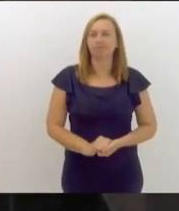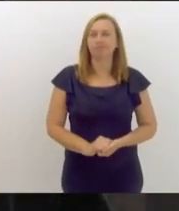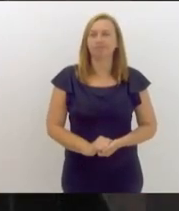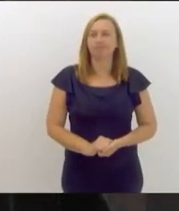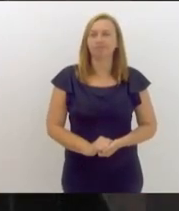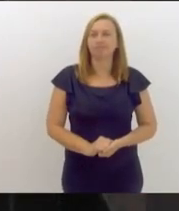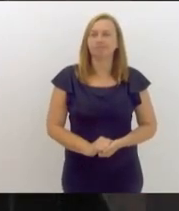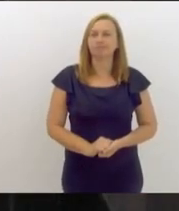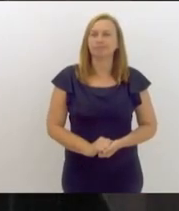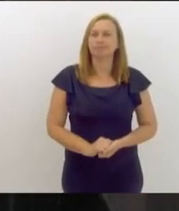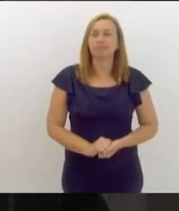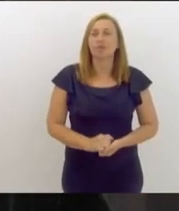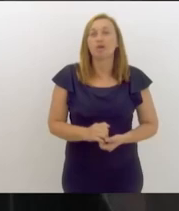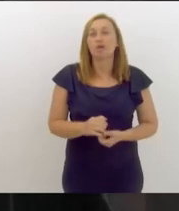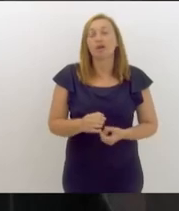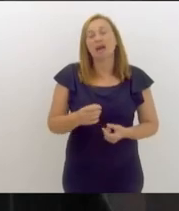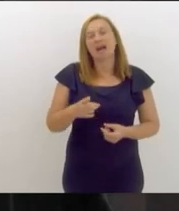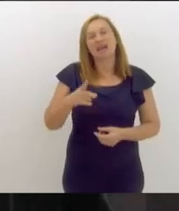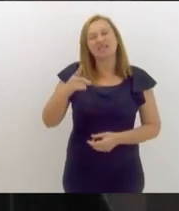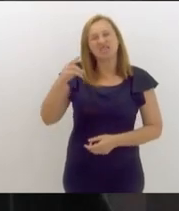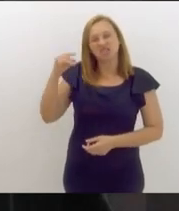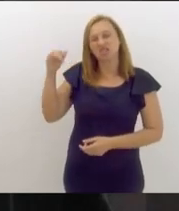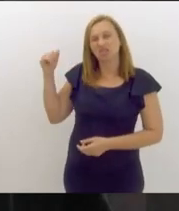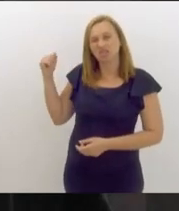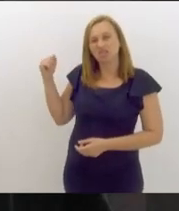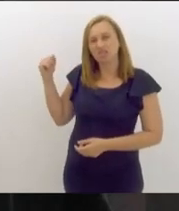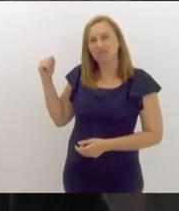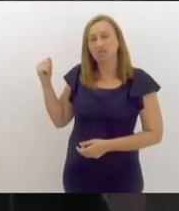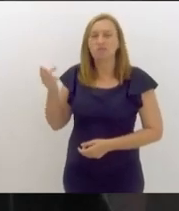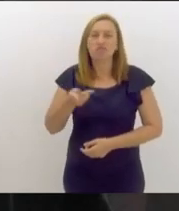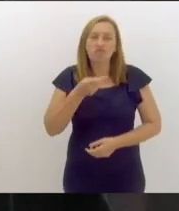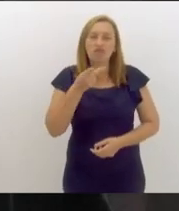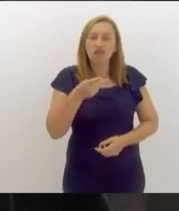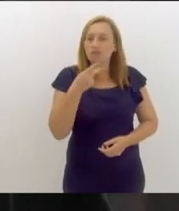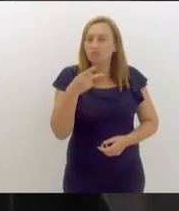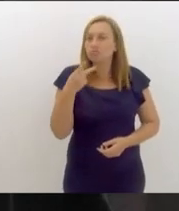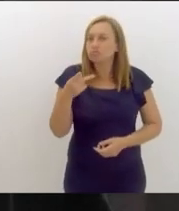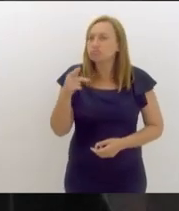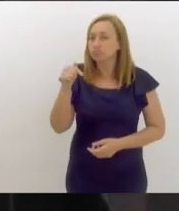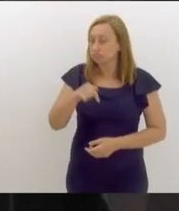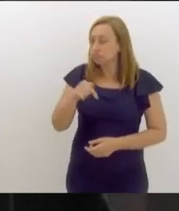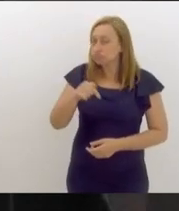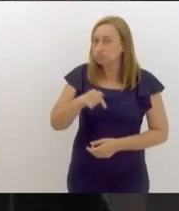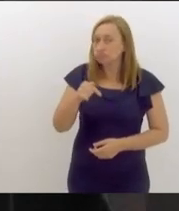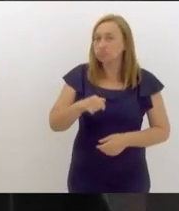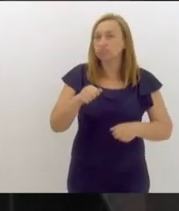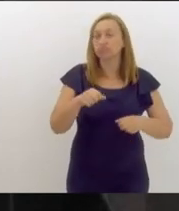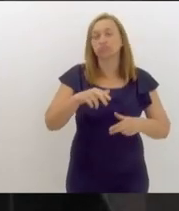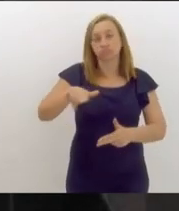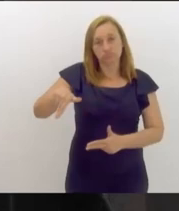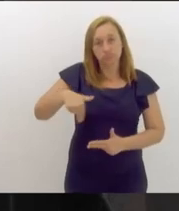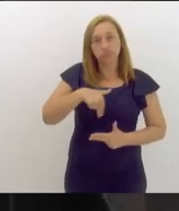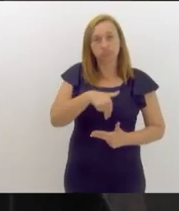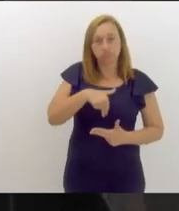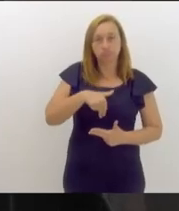haja visto que a dias atrás falamos aqui dessa Tribuna